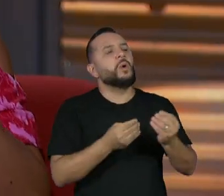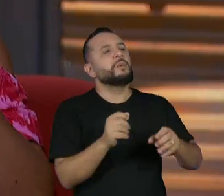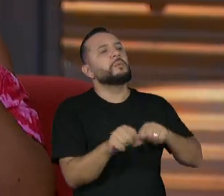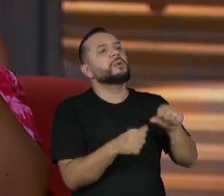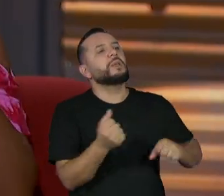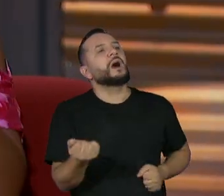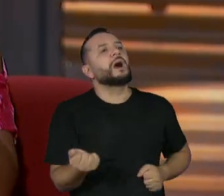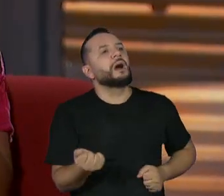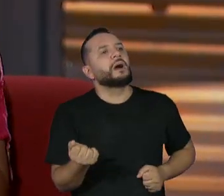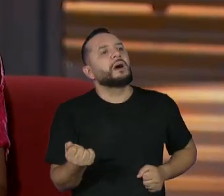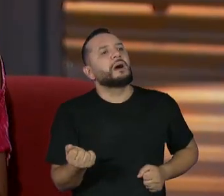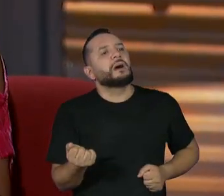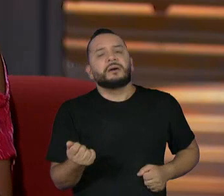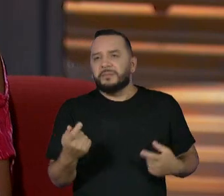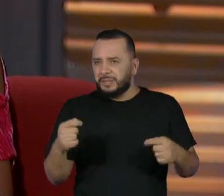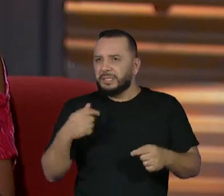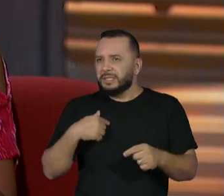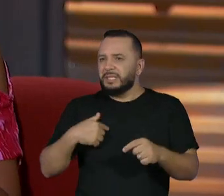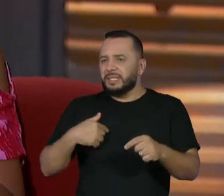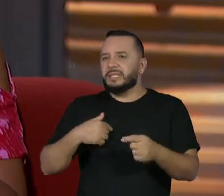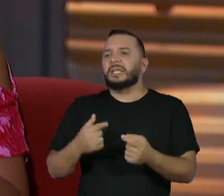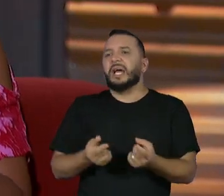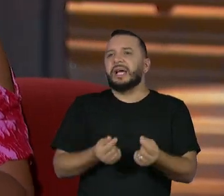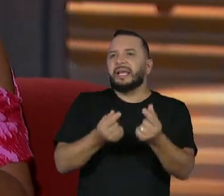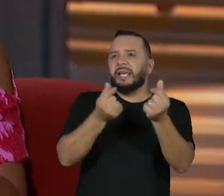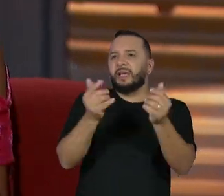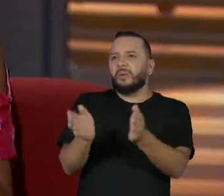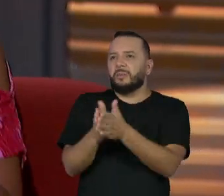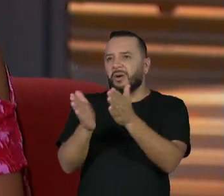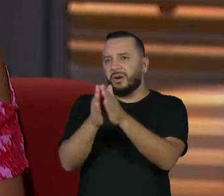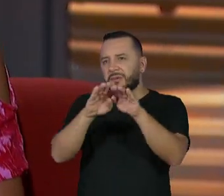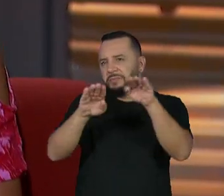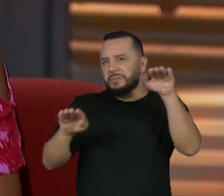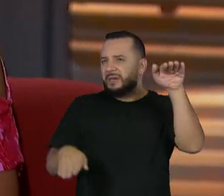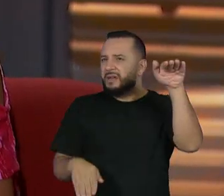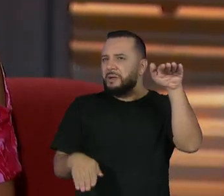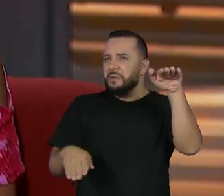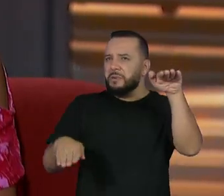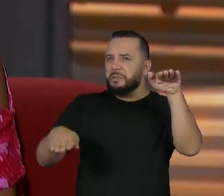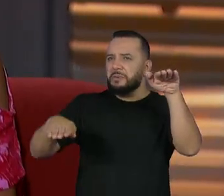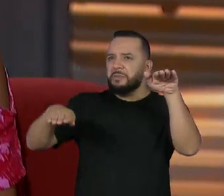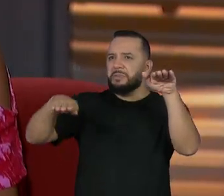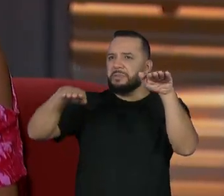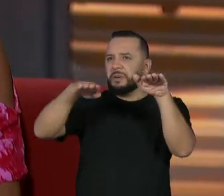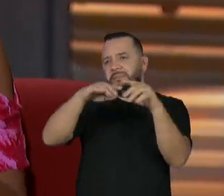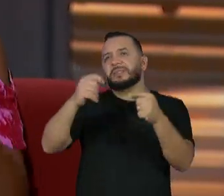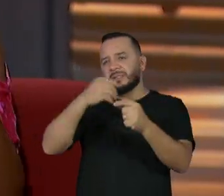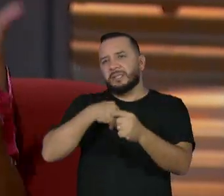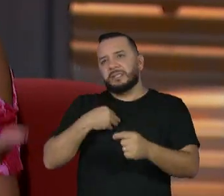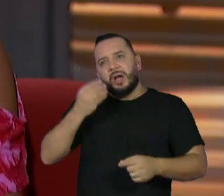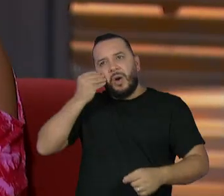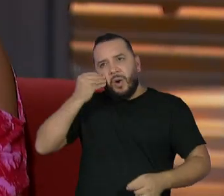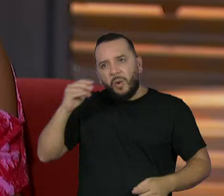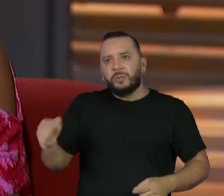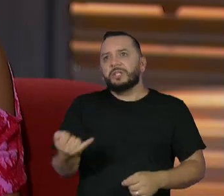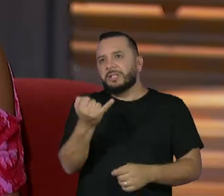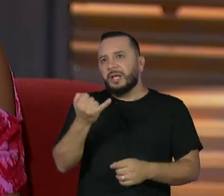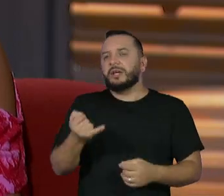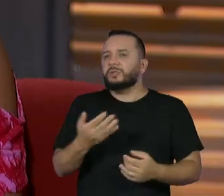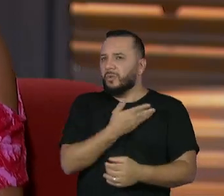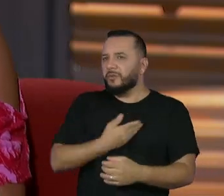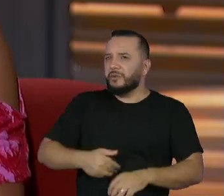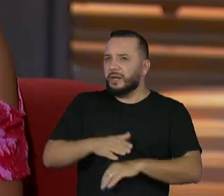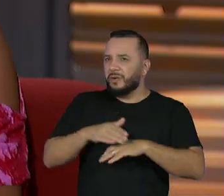do combate a essas desigualdades sociais e raciais. E isso é construído através de oportunidades que podem ser feitas com políticas